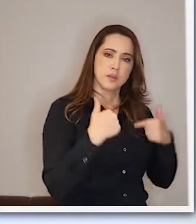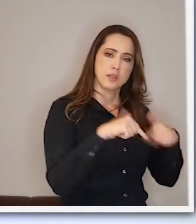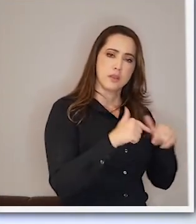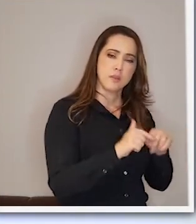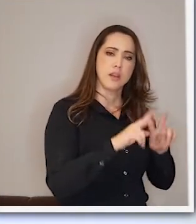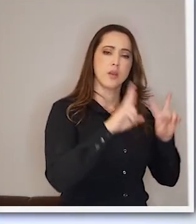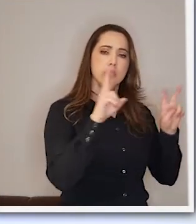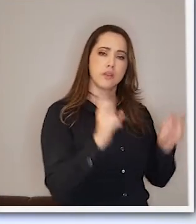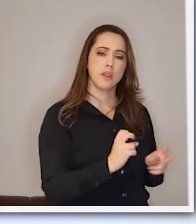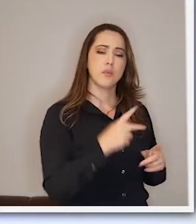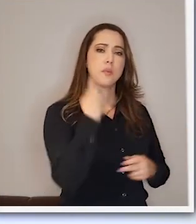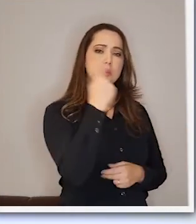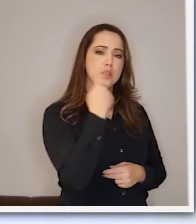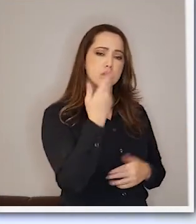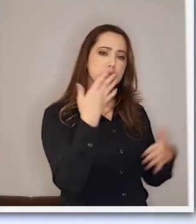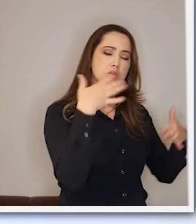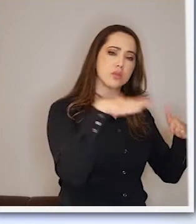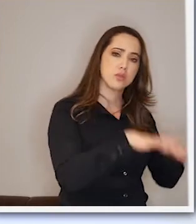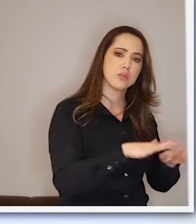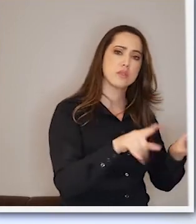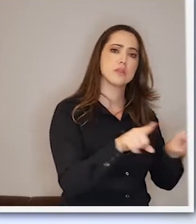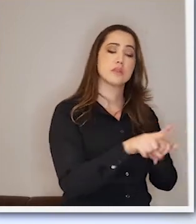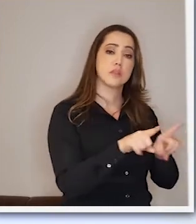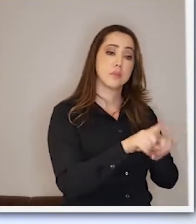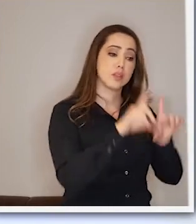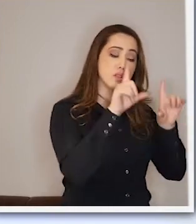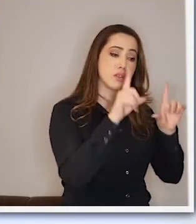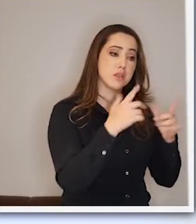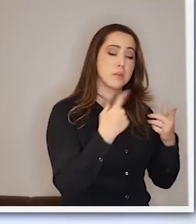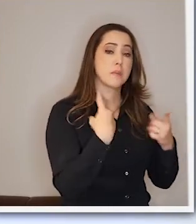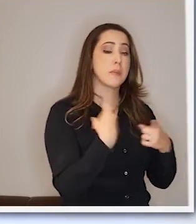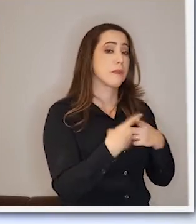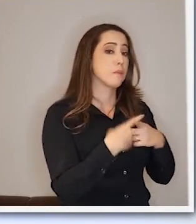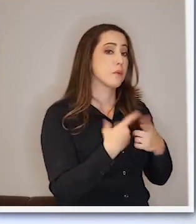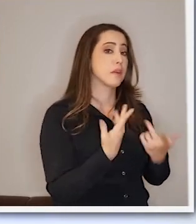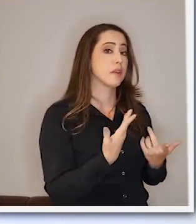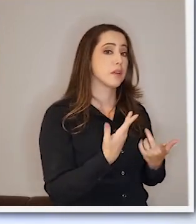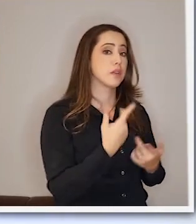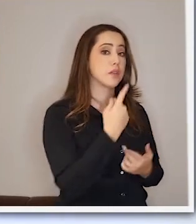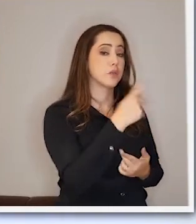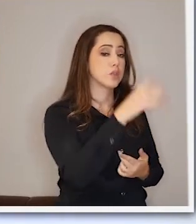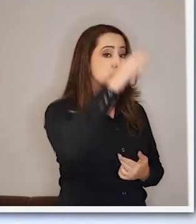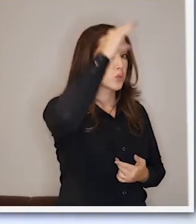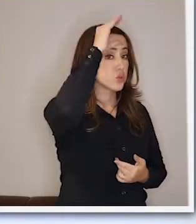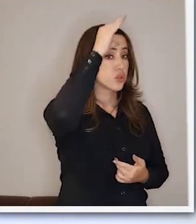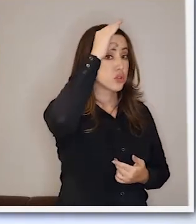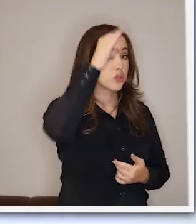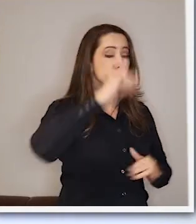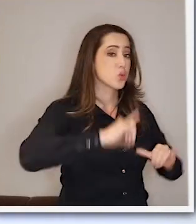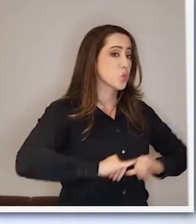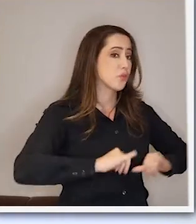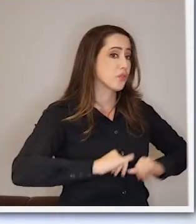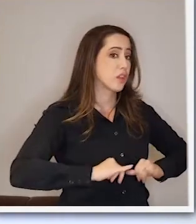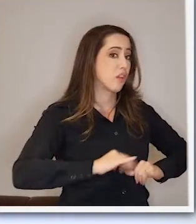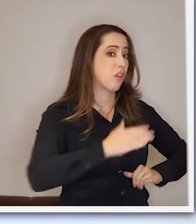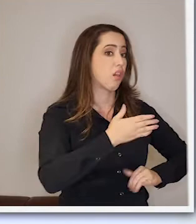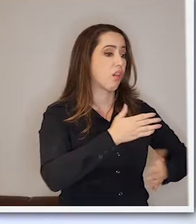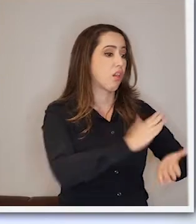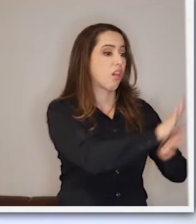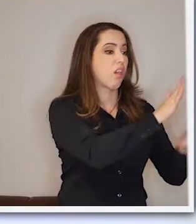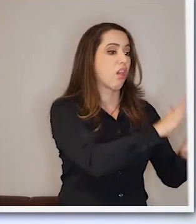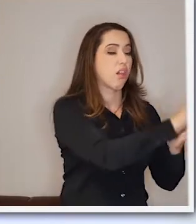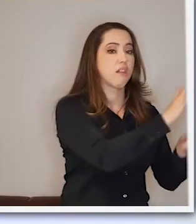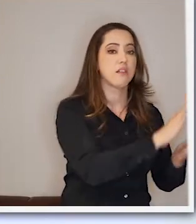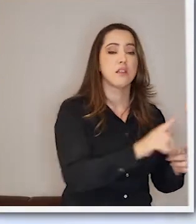que nós estamos falando sobre políticas inclusivas e também falando sobre políticas linguísticas. Por que, Adriano, o